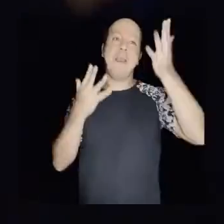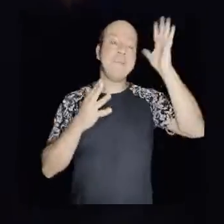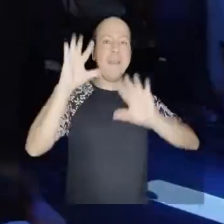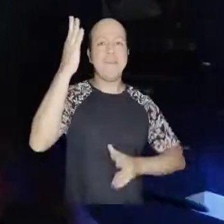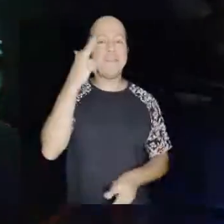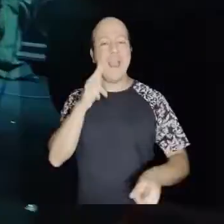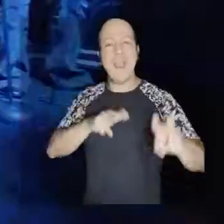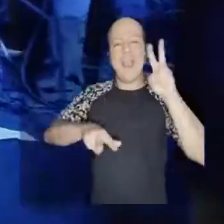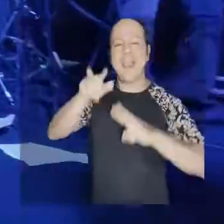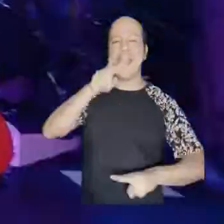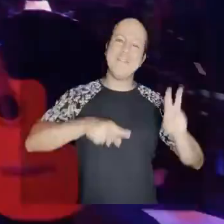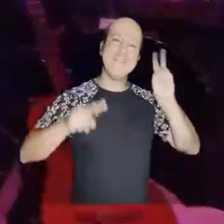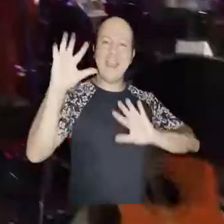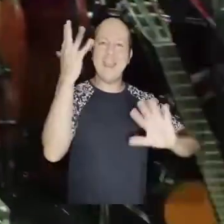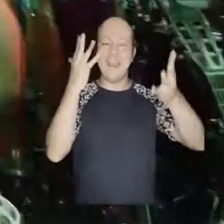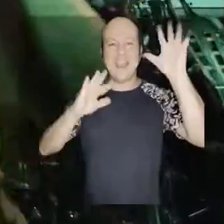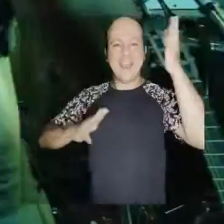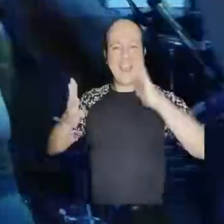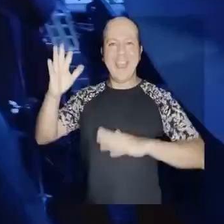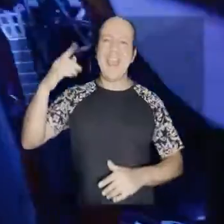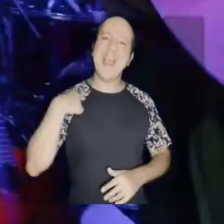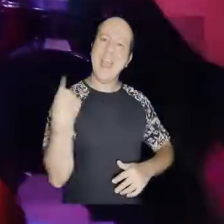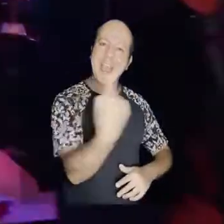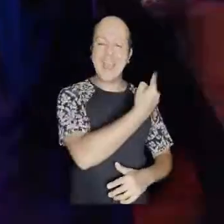Lambe o rosto do guitarrista.